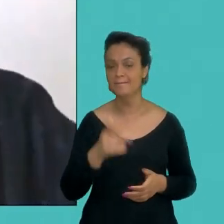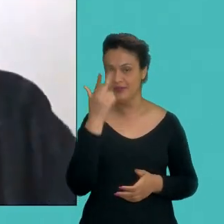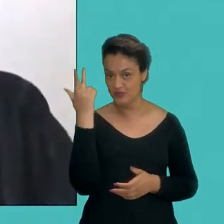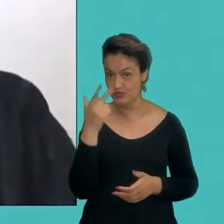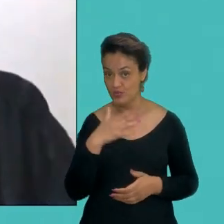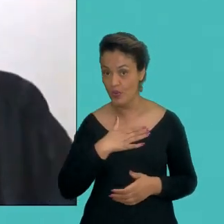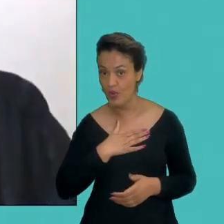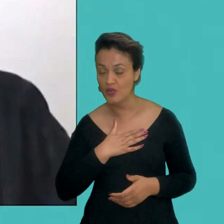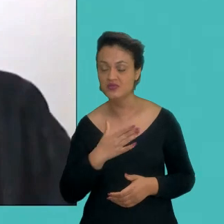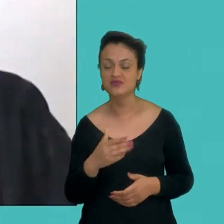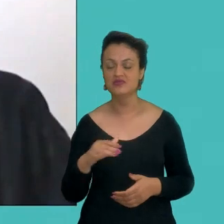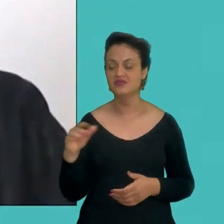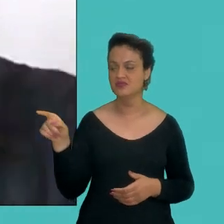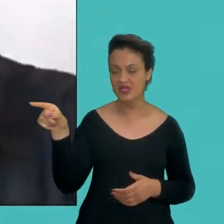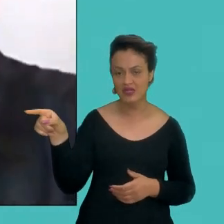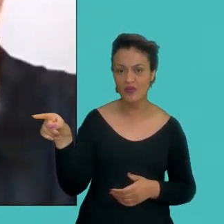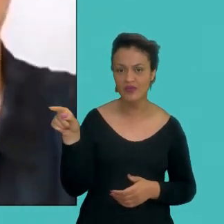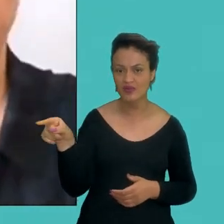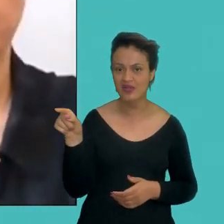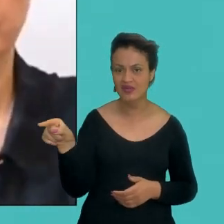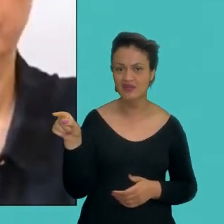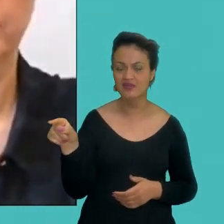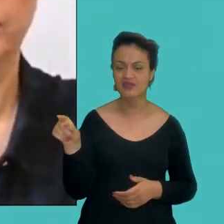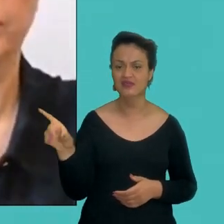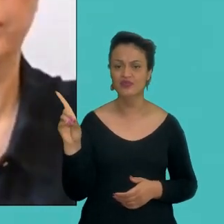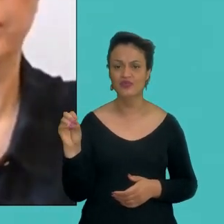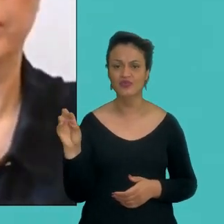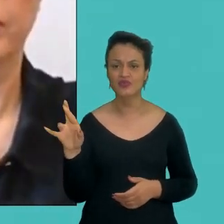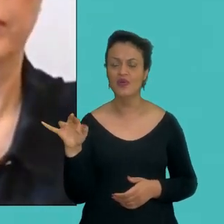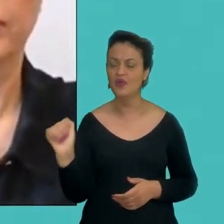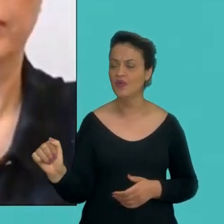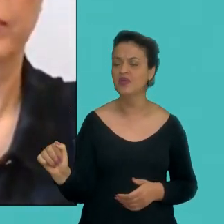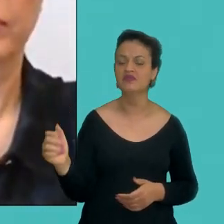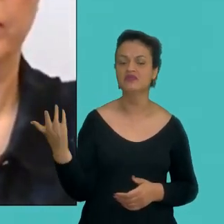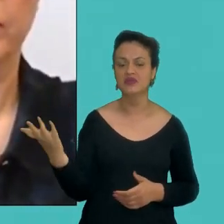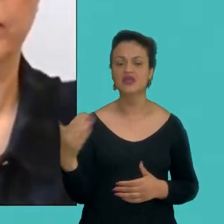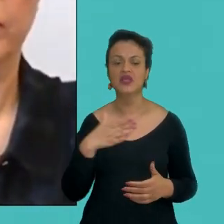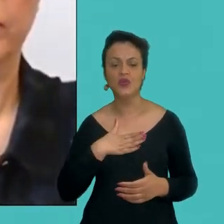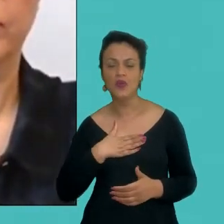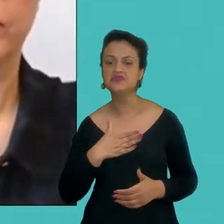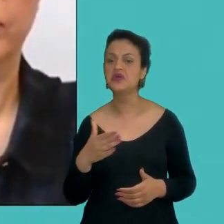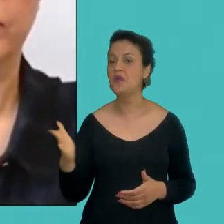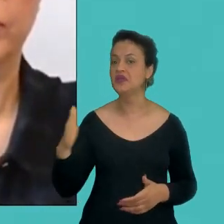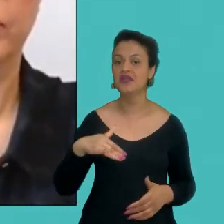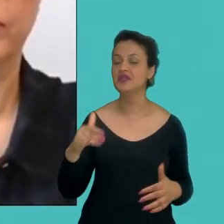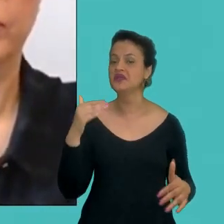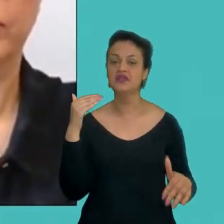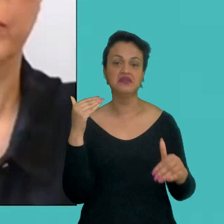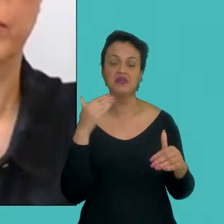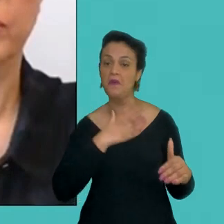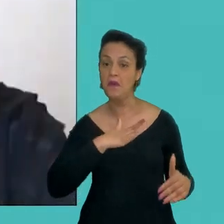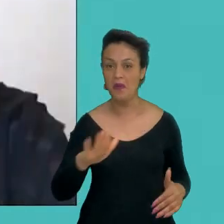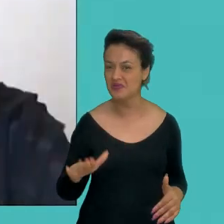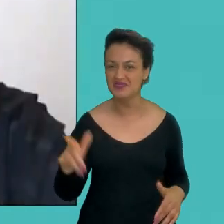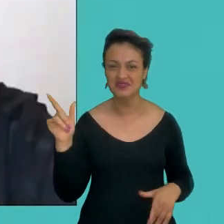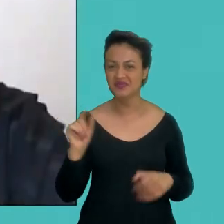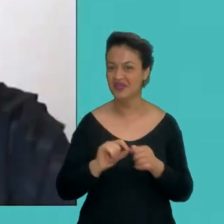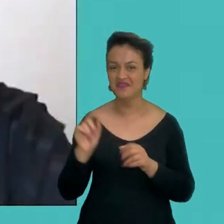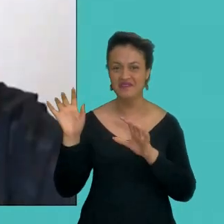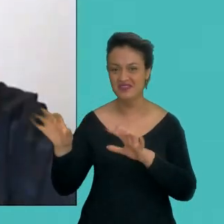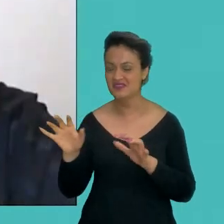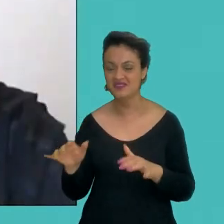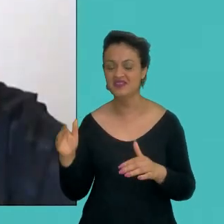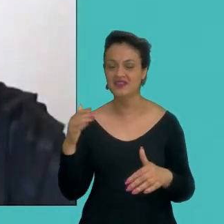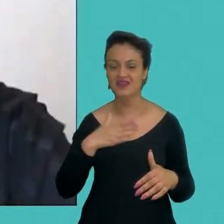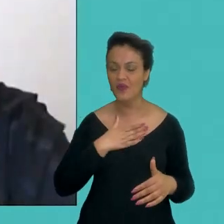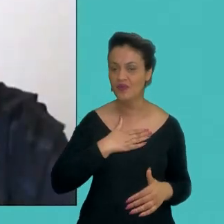Aqueles que têm simpatia pelo que o João Dória fez como gestor público em relação à vacina, ou aqueles que tenham